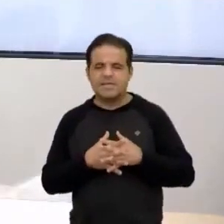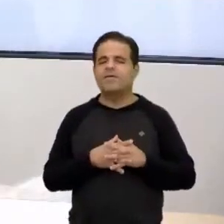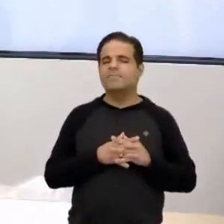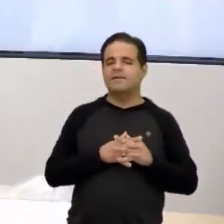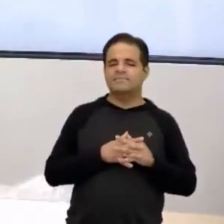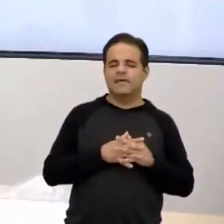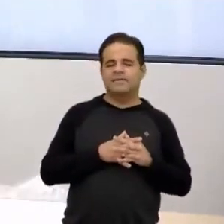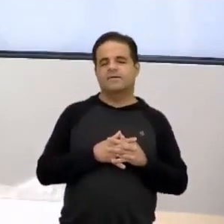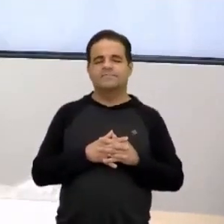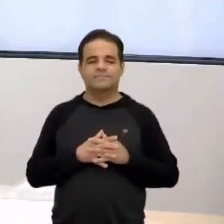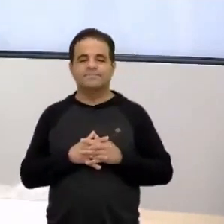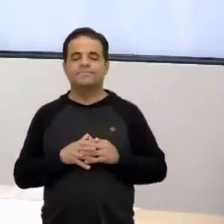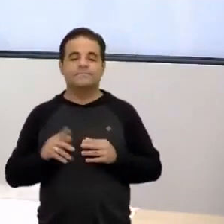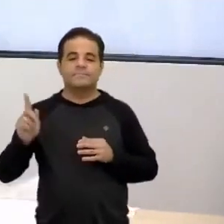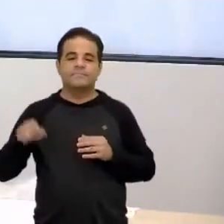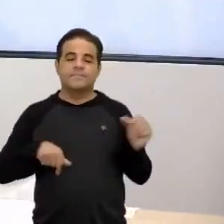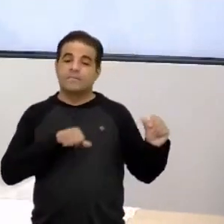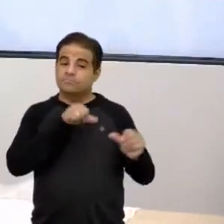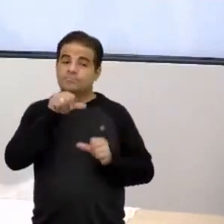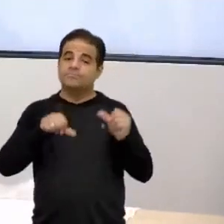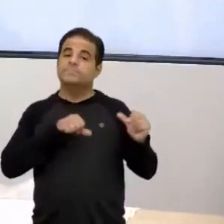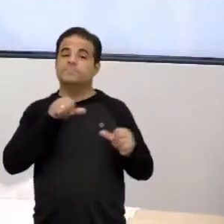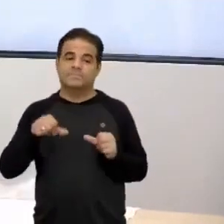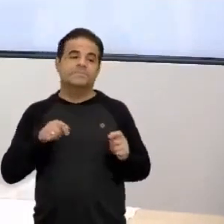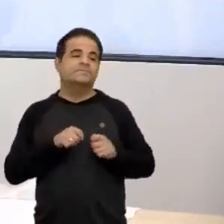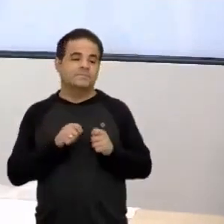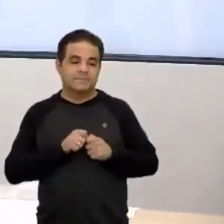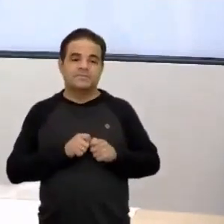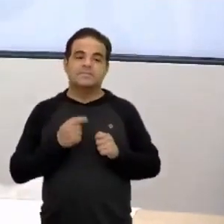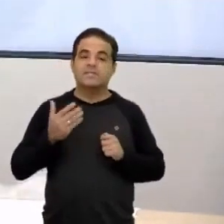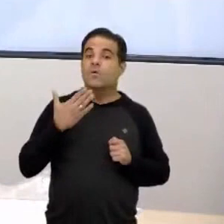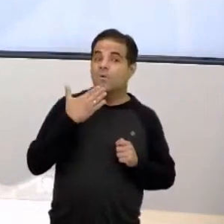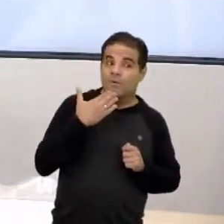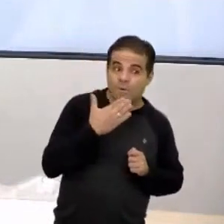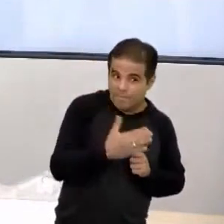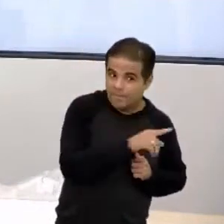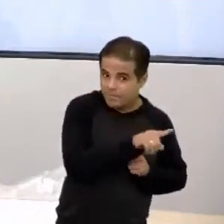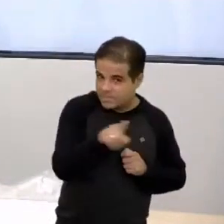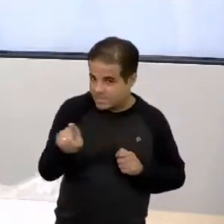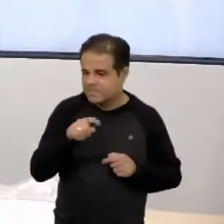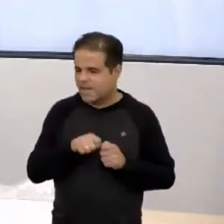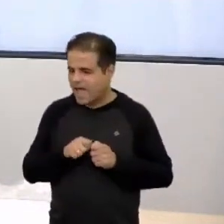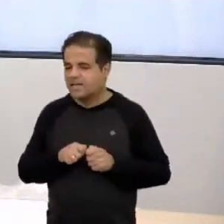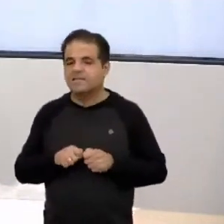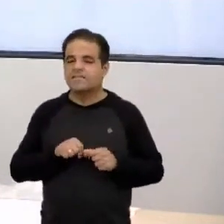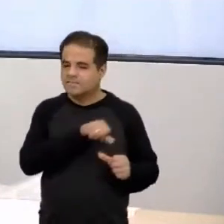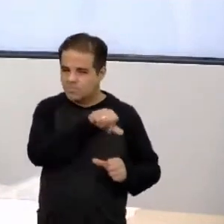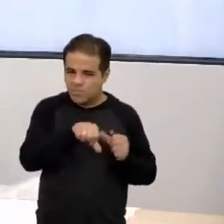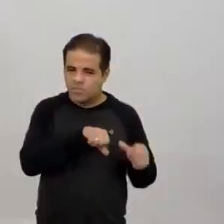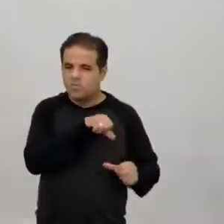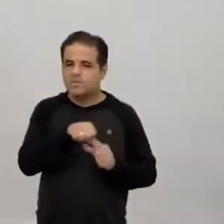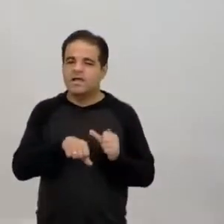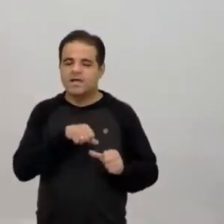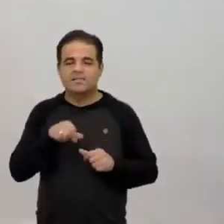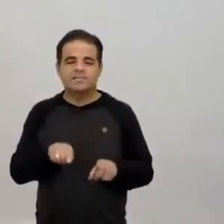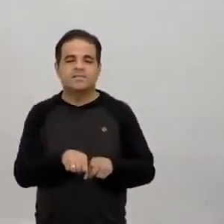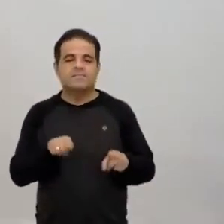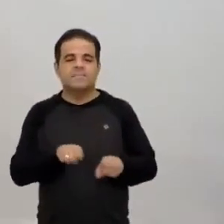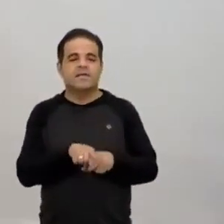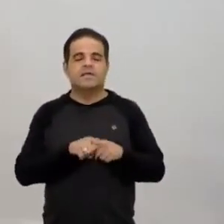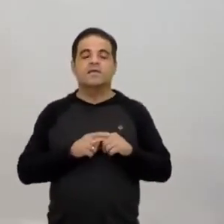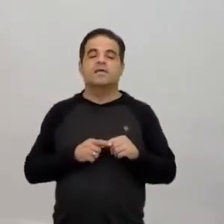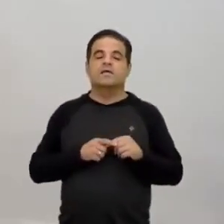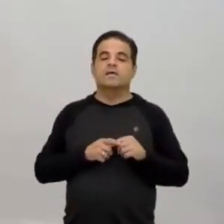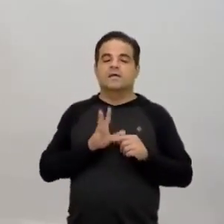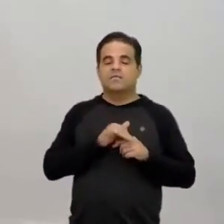Ficou bom. Mas essa é a mudança que eu fiz, tá? E eu recomendo que, se vocês fizerem, também façam essas mudanças. E aí